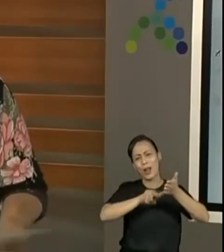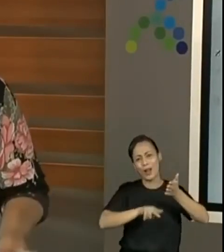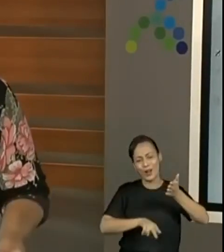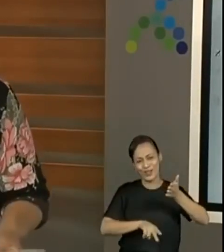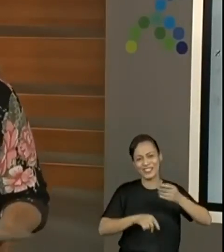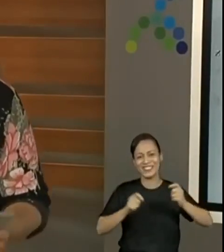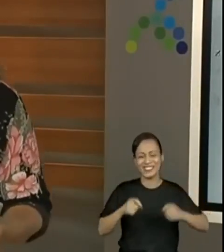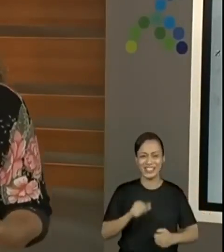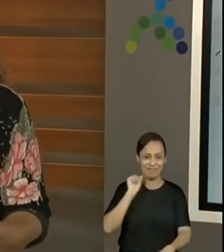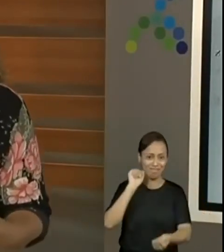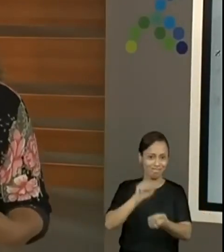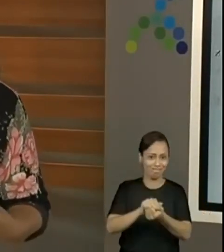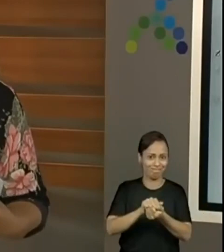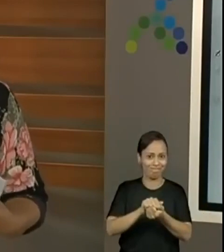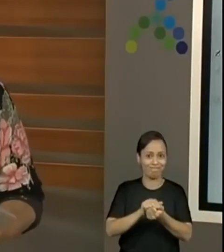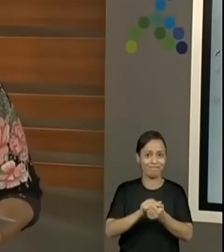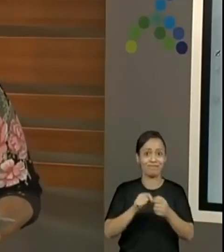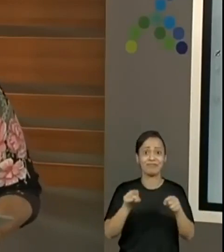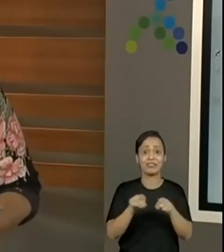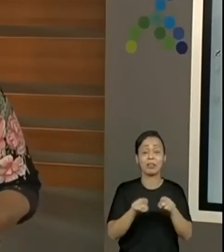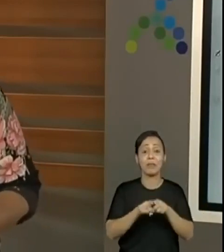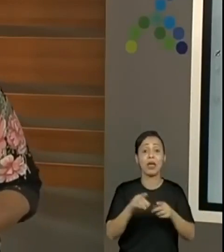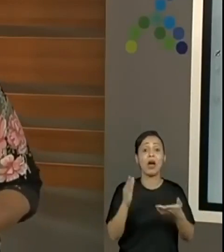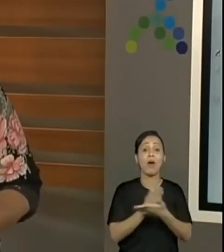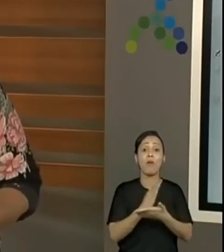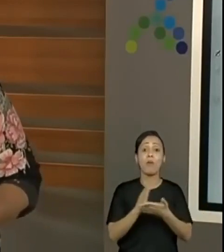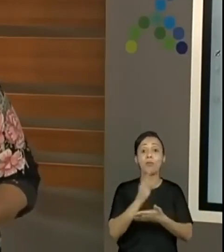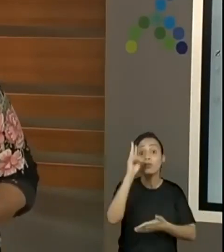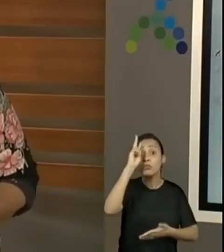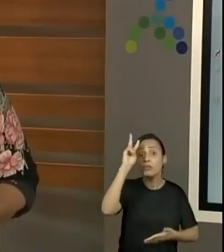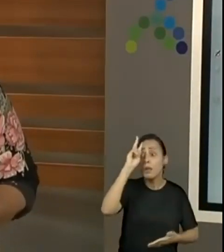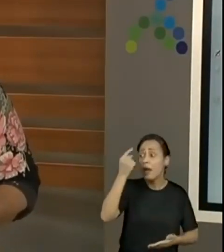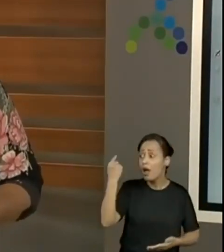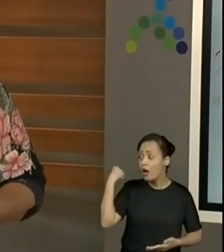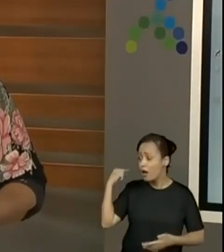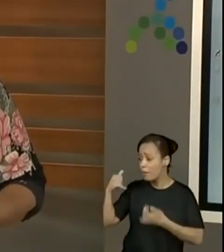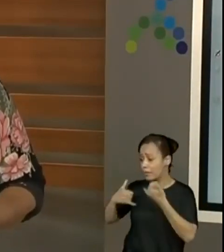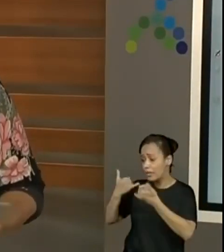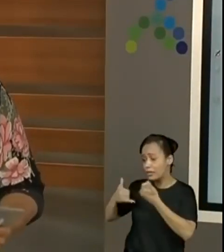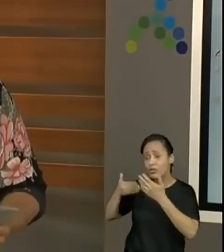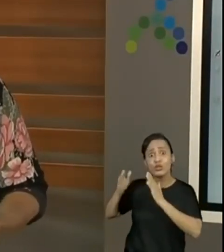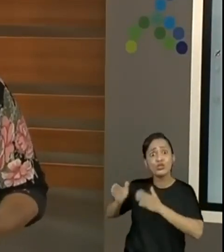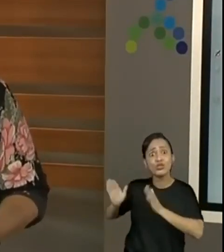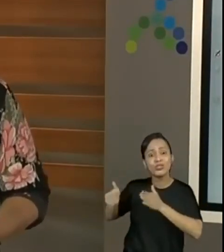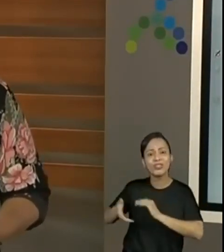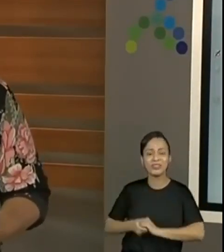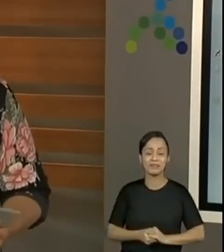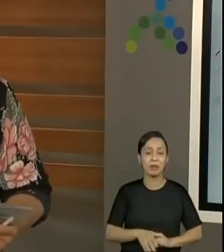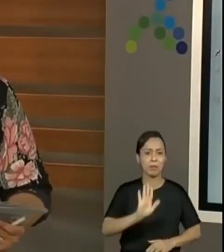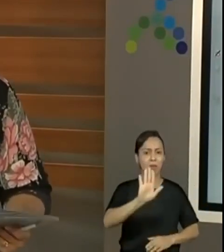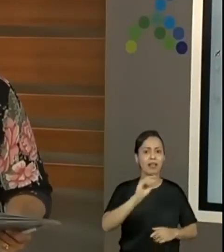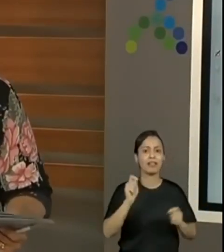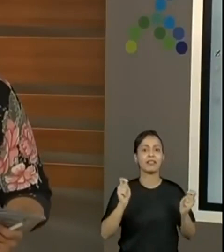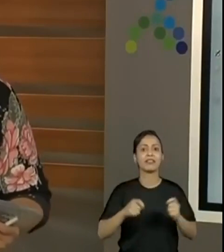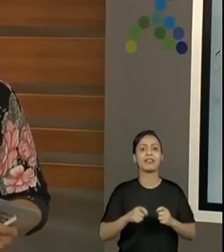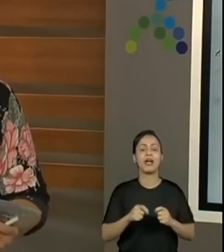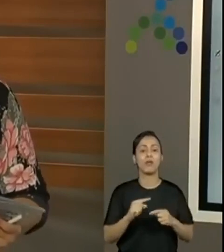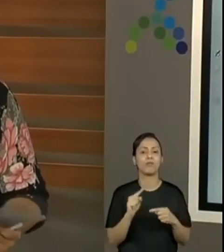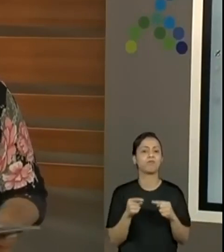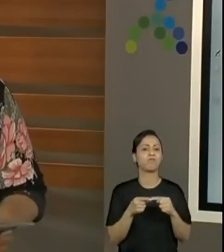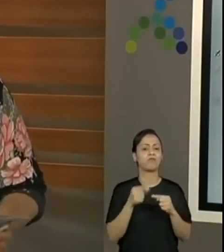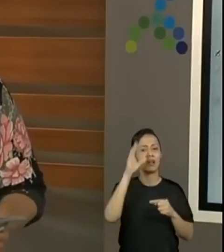vai conhecer, outras a gente vai relembrar, por quê? O objetivo é que você conheça, amplie seu conhecimento